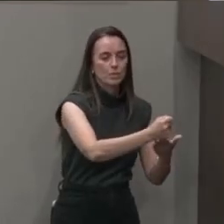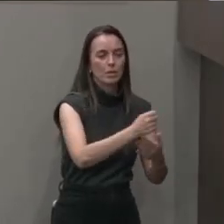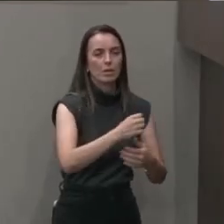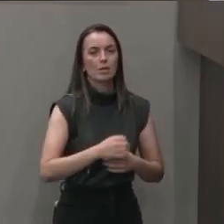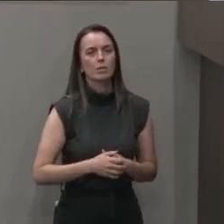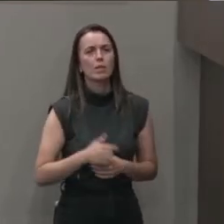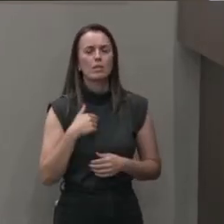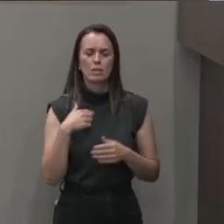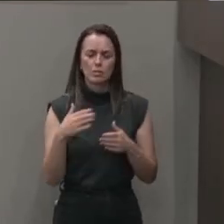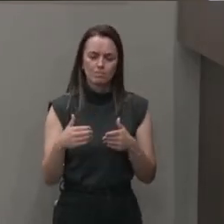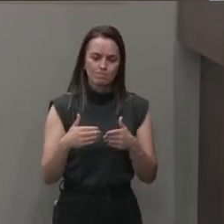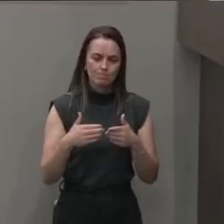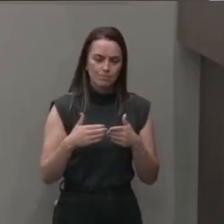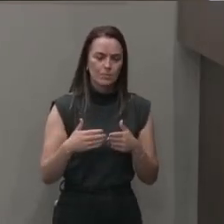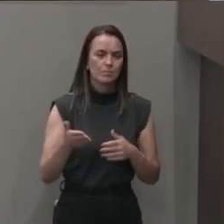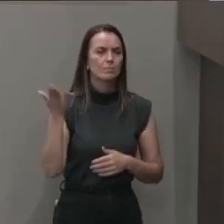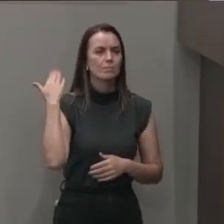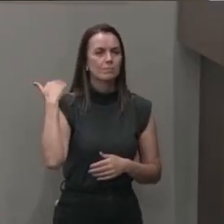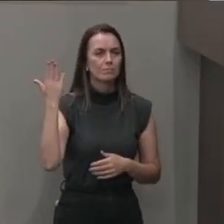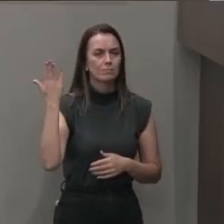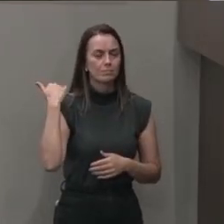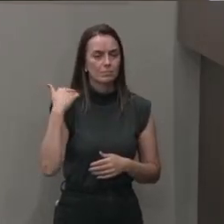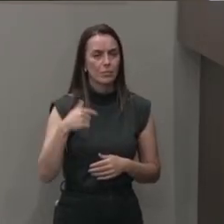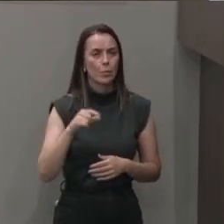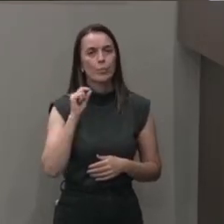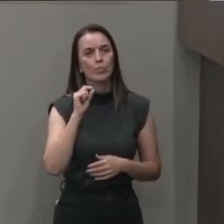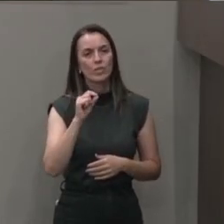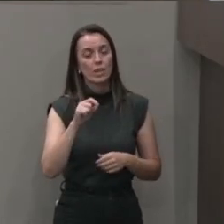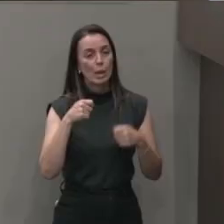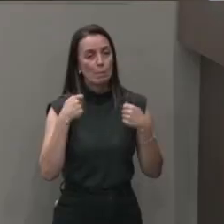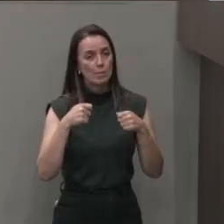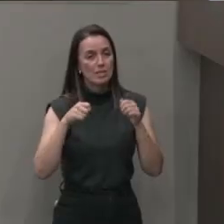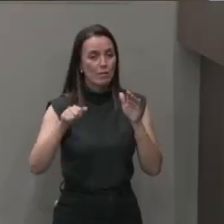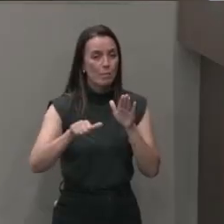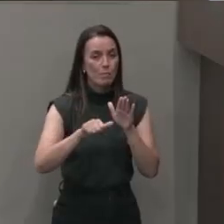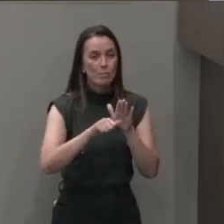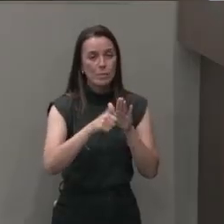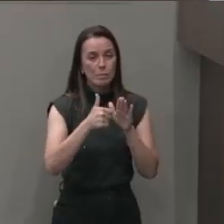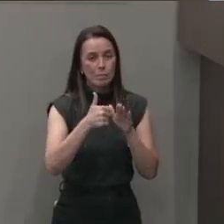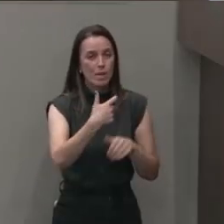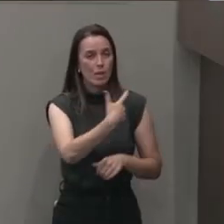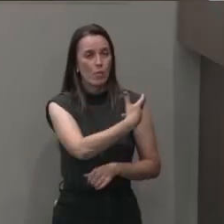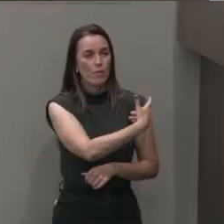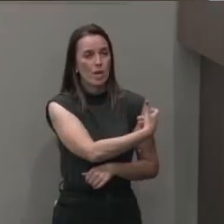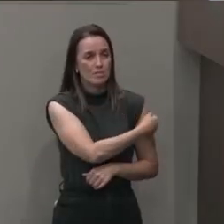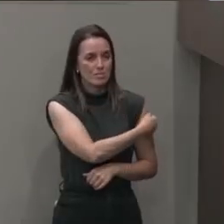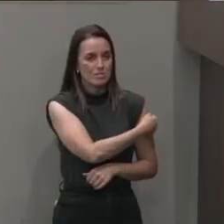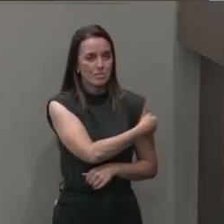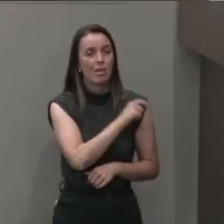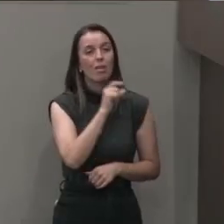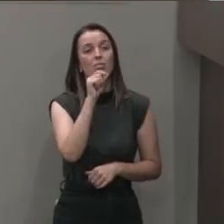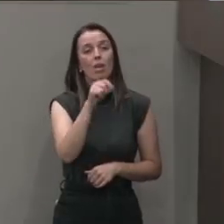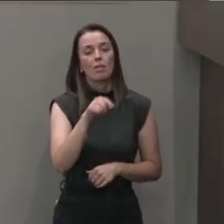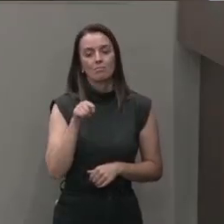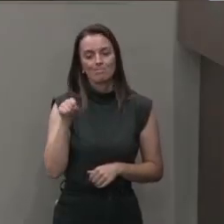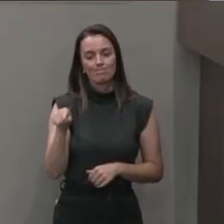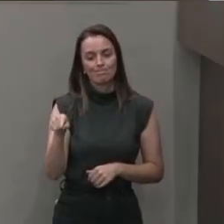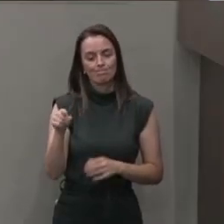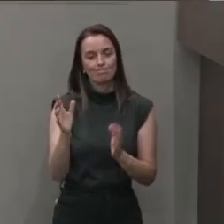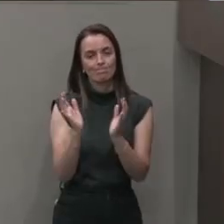que eu defendi na época, que quem teria que ser imunizado e protegido por primeiro era essa classe, porque estava em